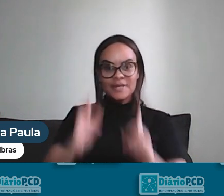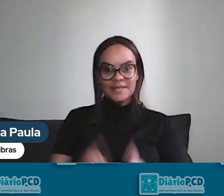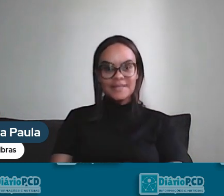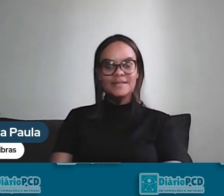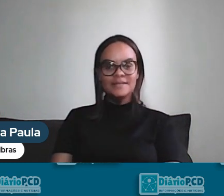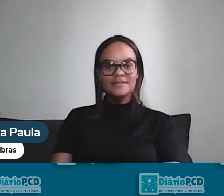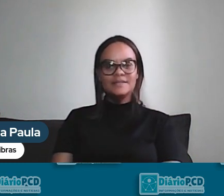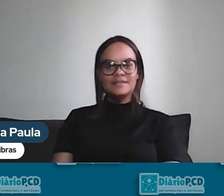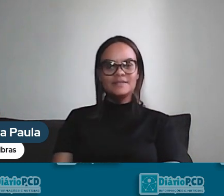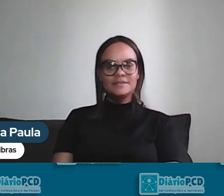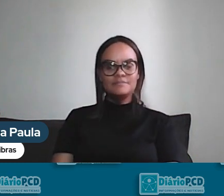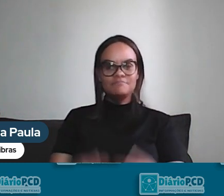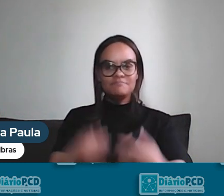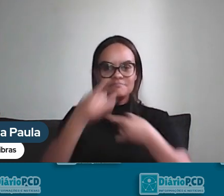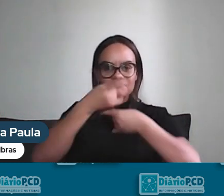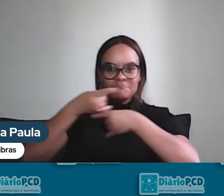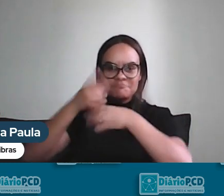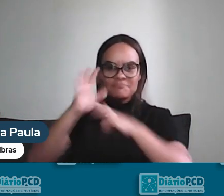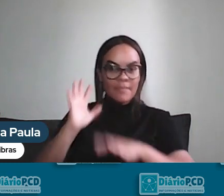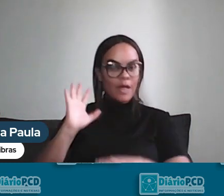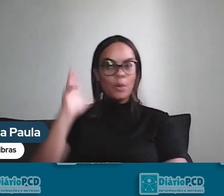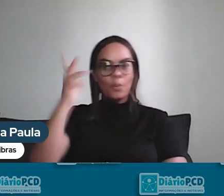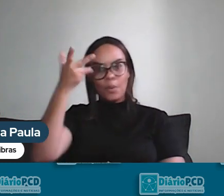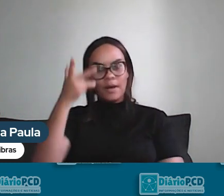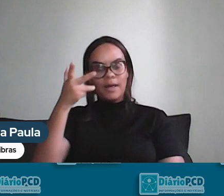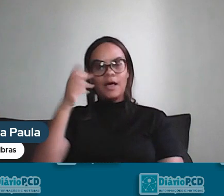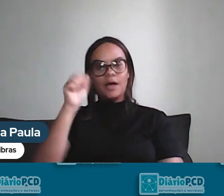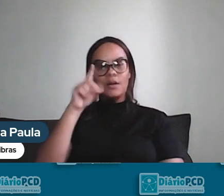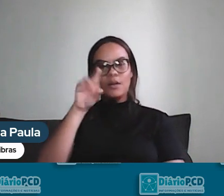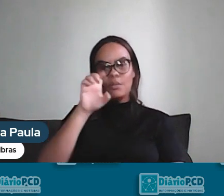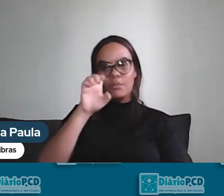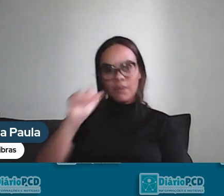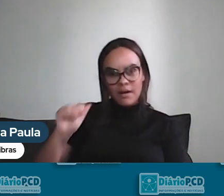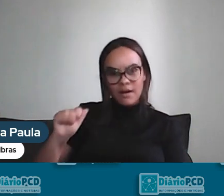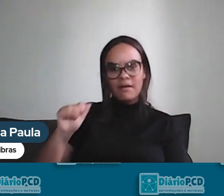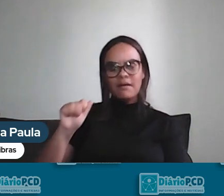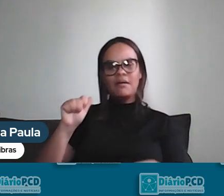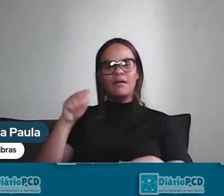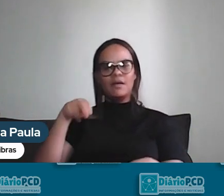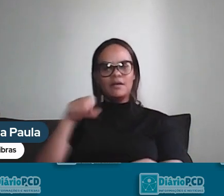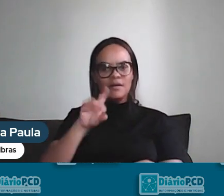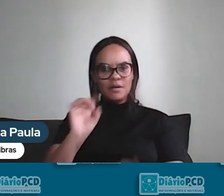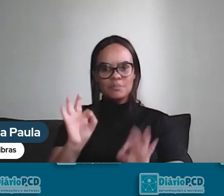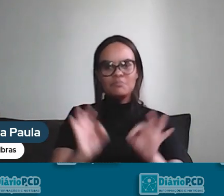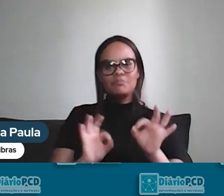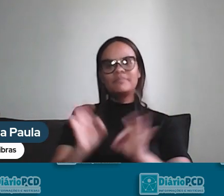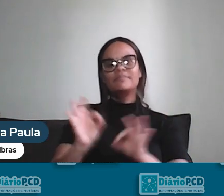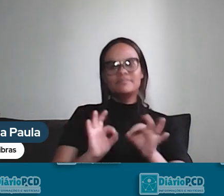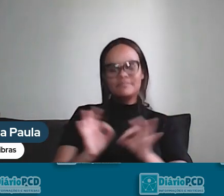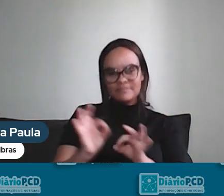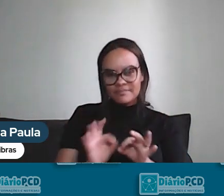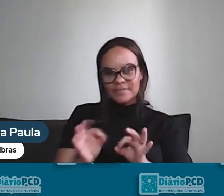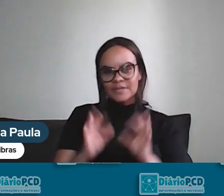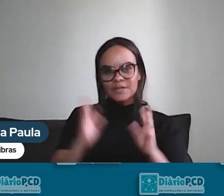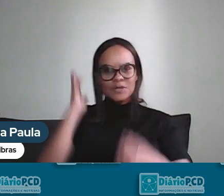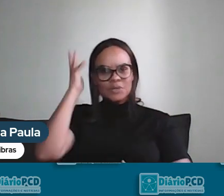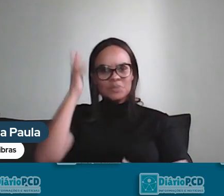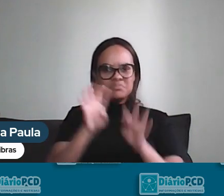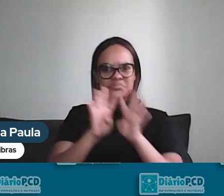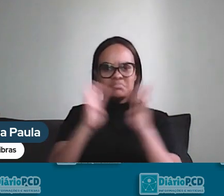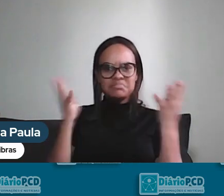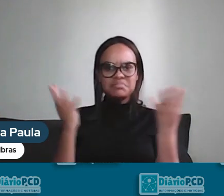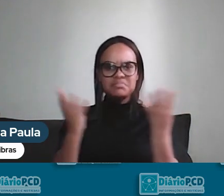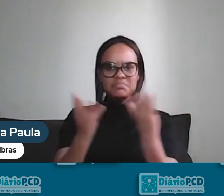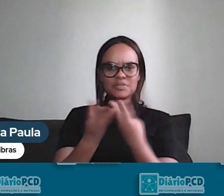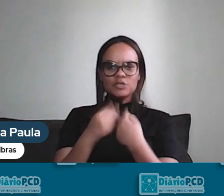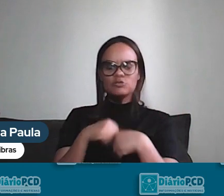deficiência, participou de eventos na OEA, de eventos na ONU, organizou seminários, participou